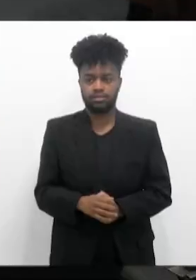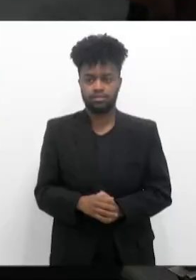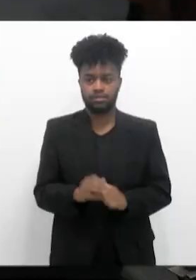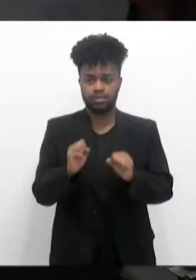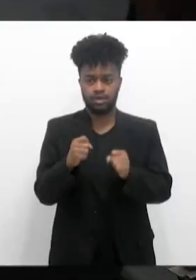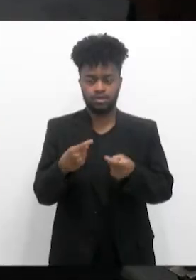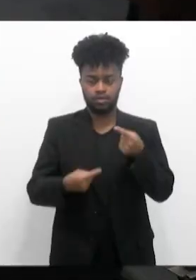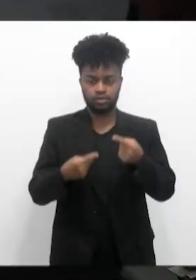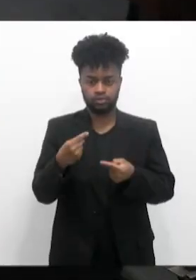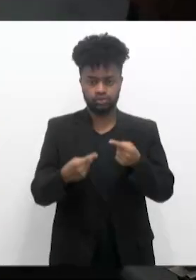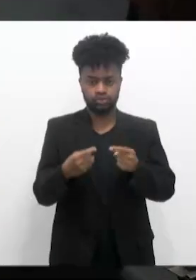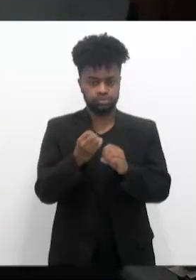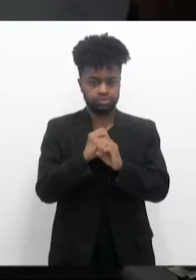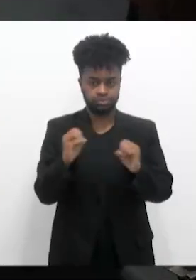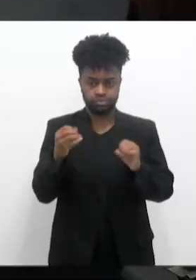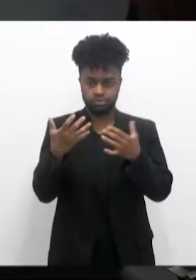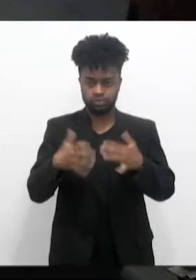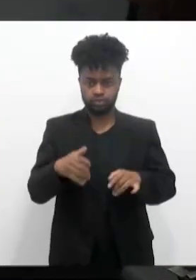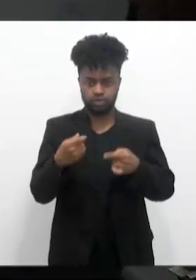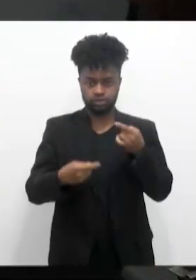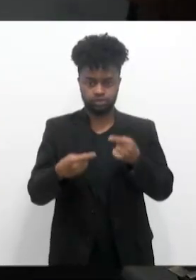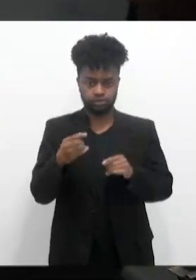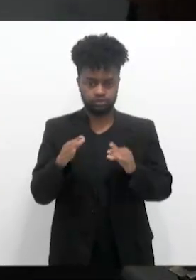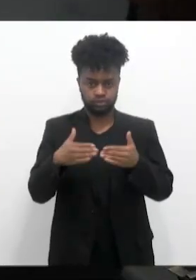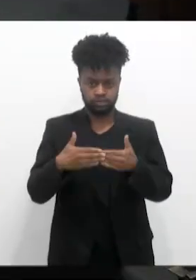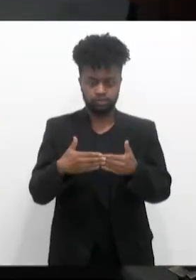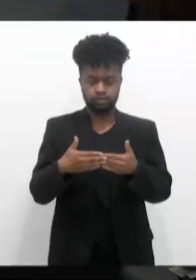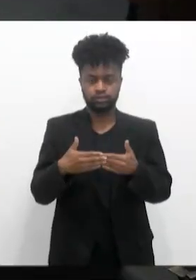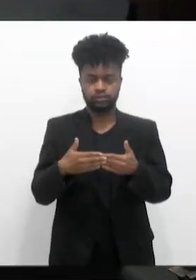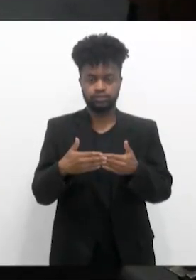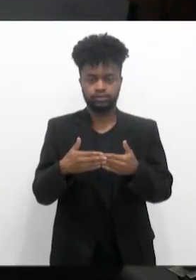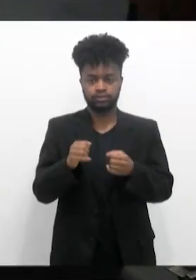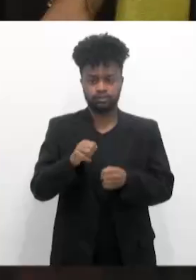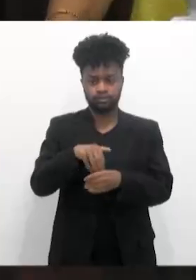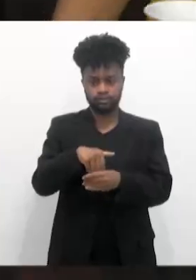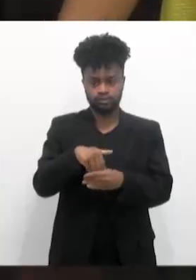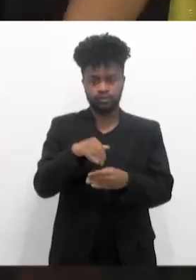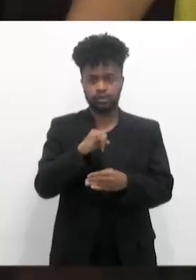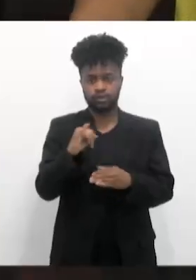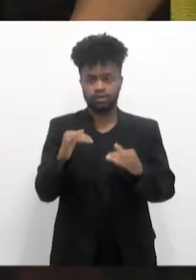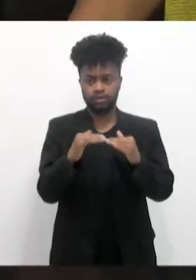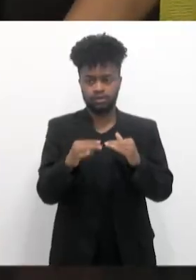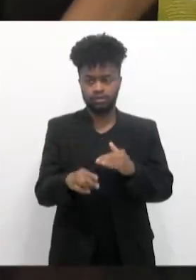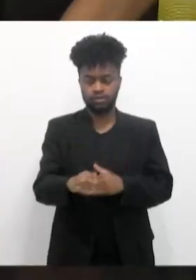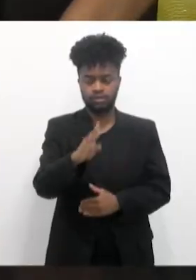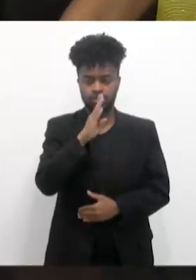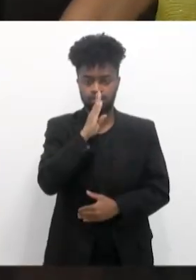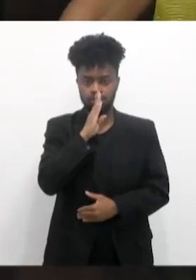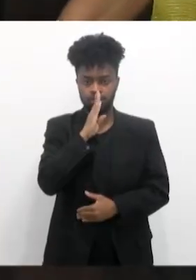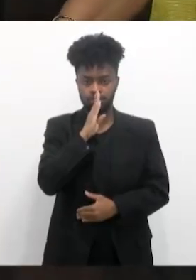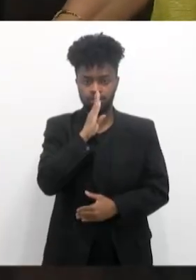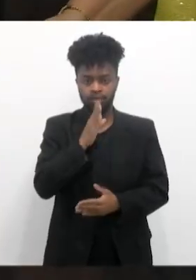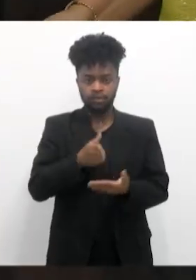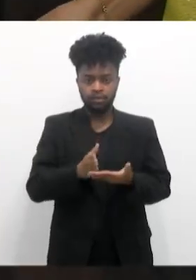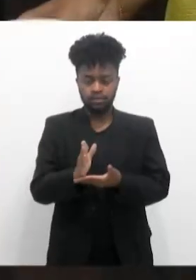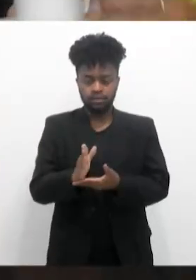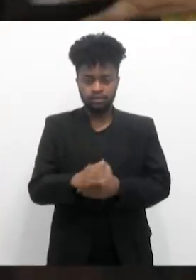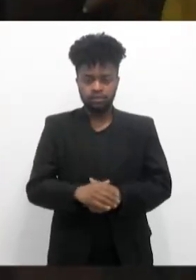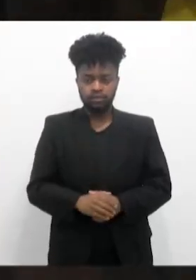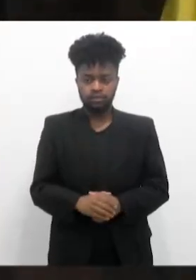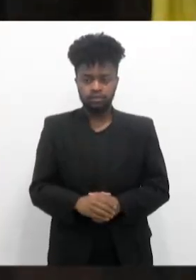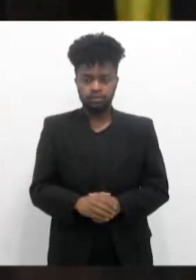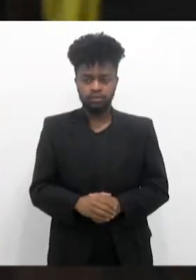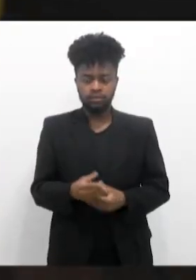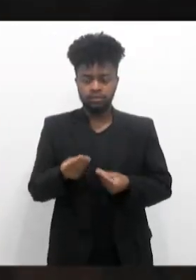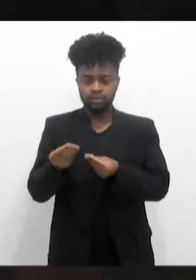Em discussão. Não havendo quem queira discutir, encerrada a discussão, em votação. Os senhores que aprovam permaneçam como estão. Aprovado